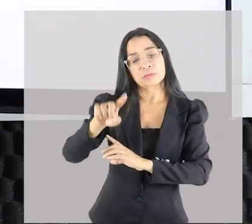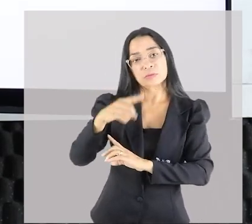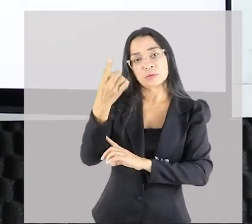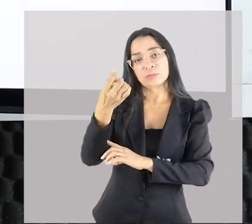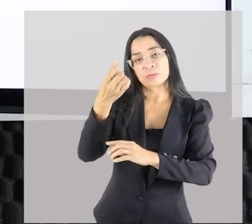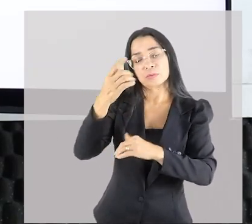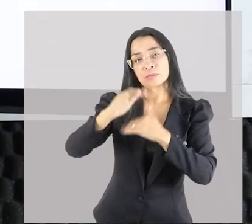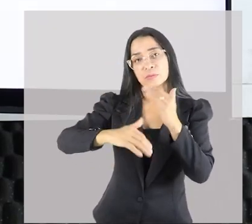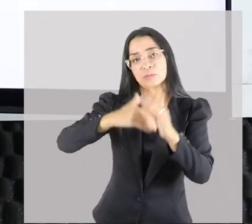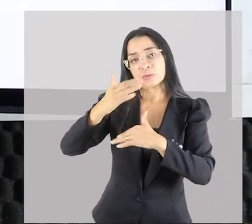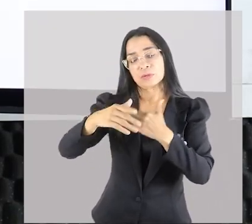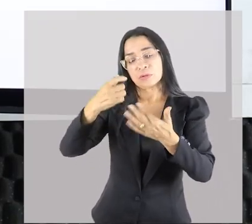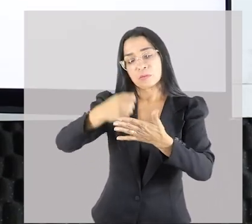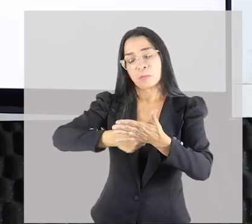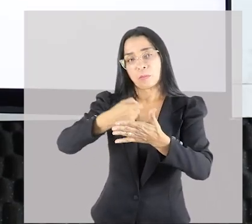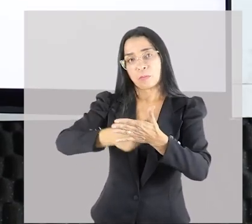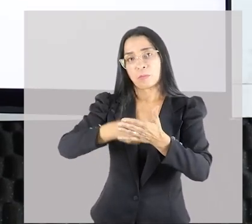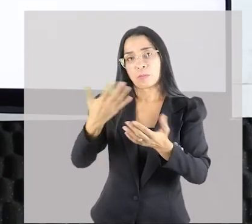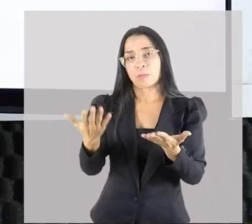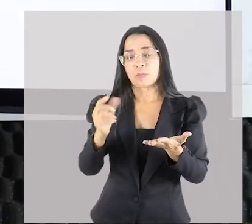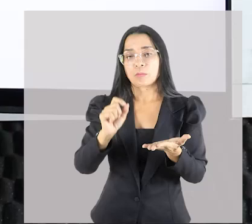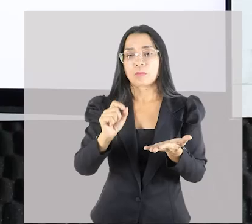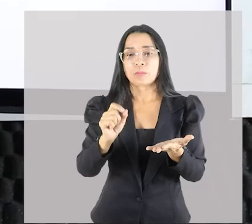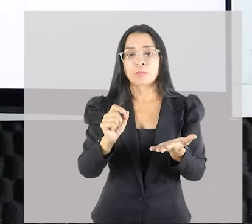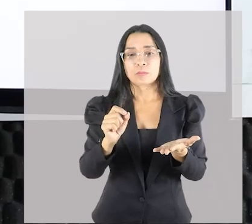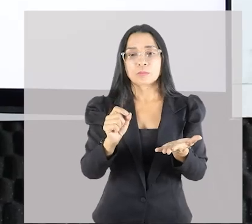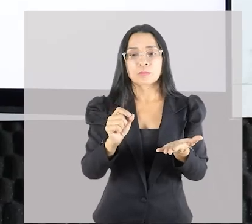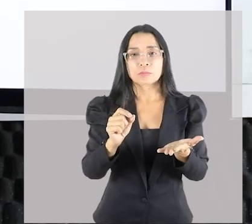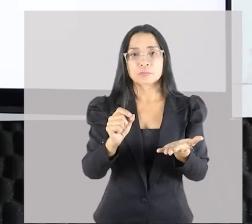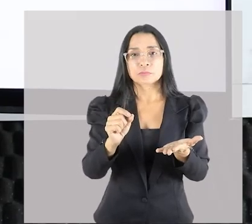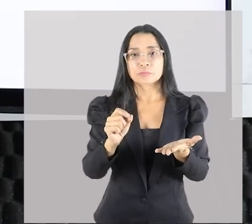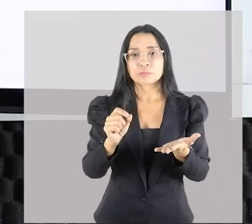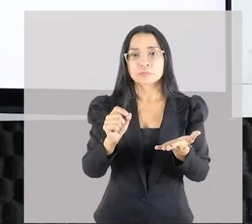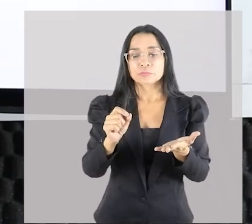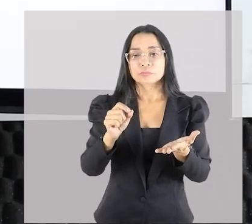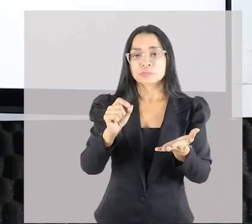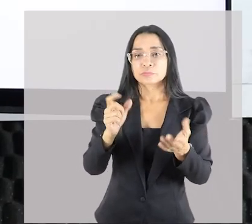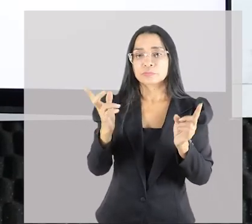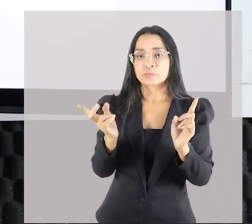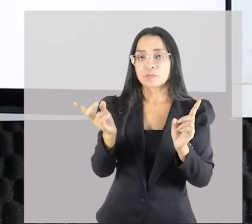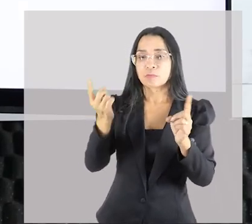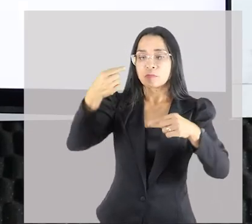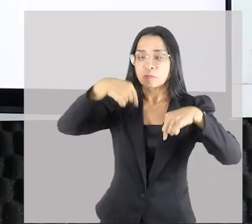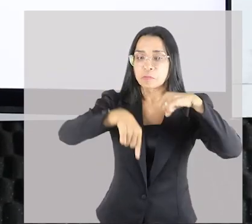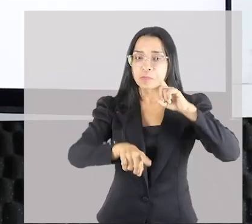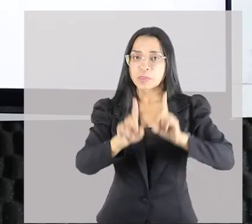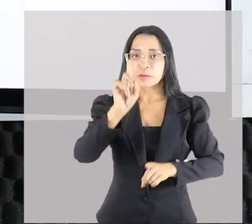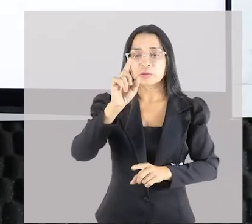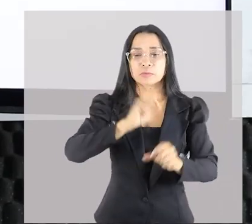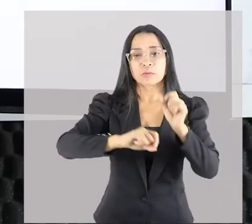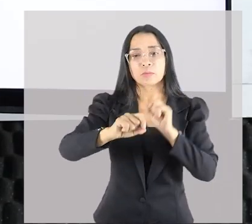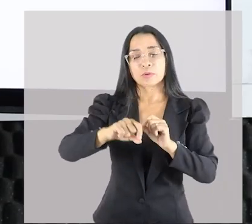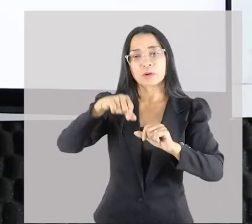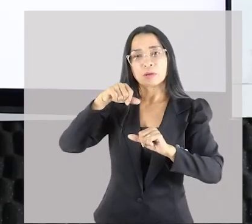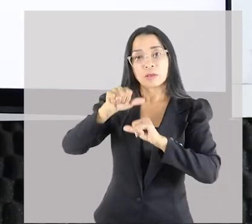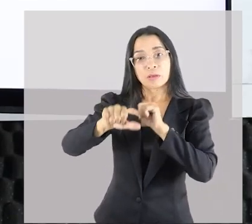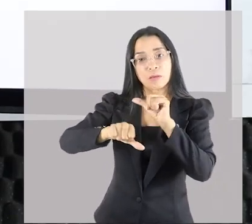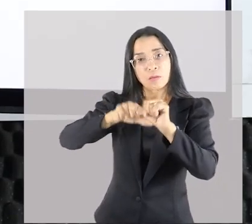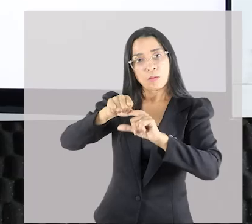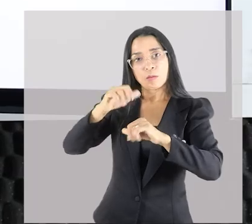aí de tentativa, né, de reverter esse processo. Vamos um pouco mais para frente.